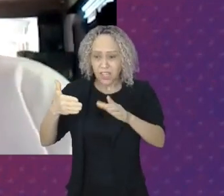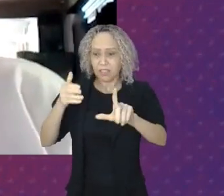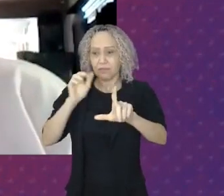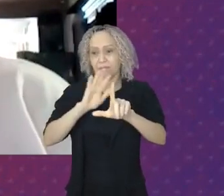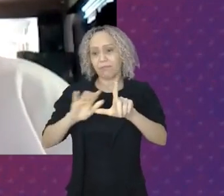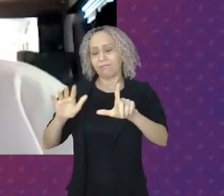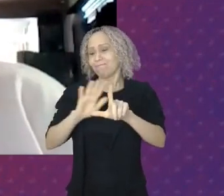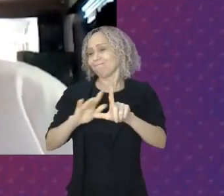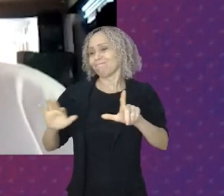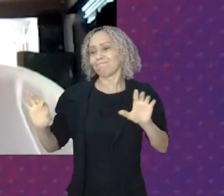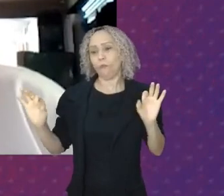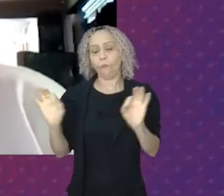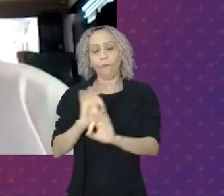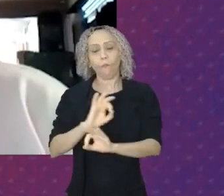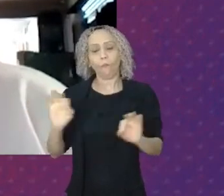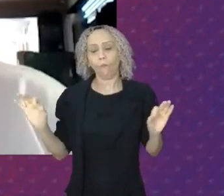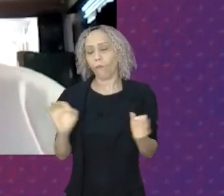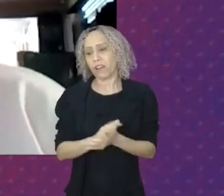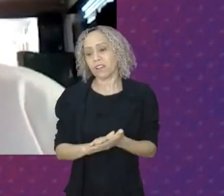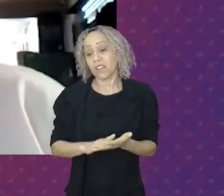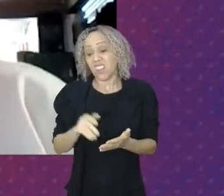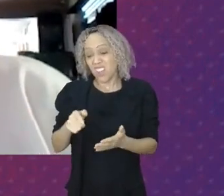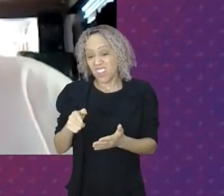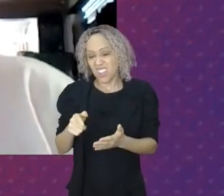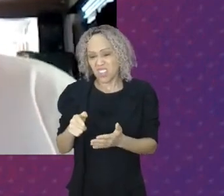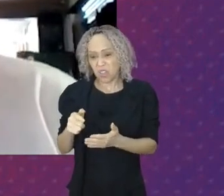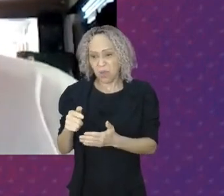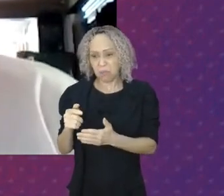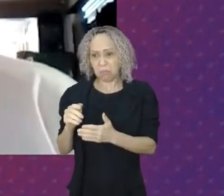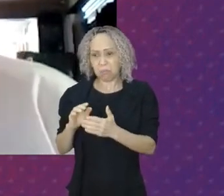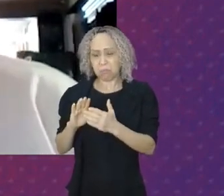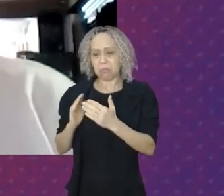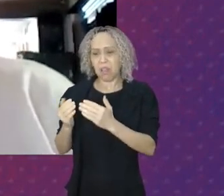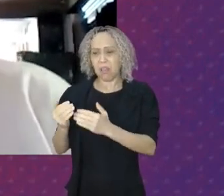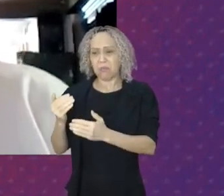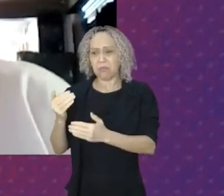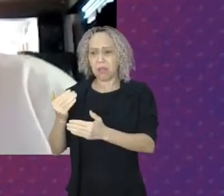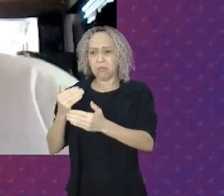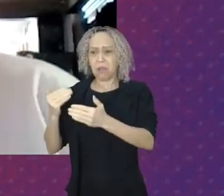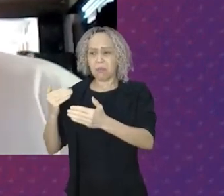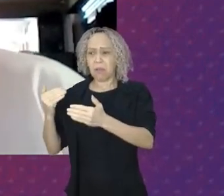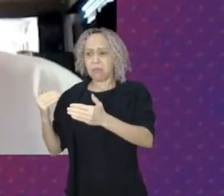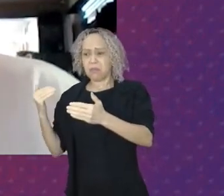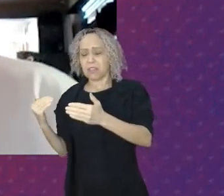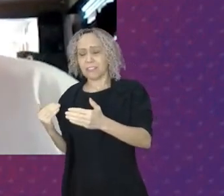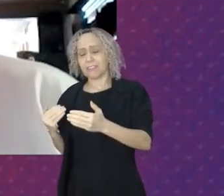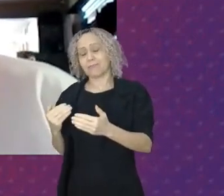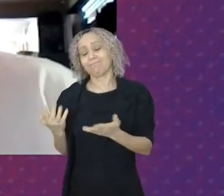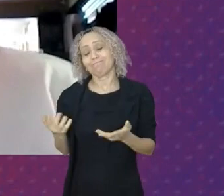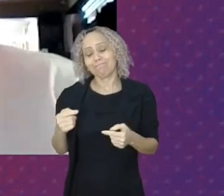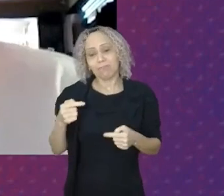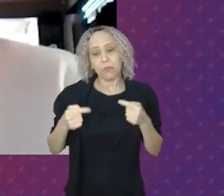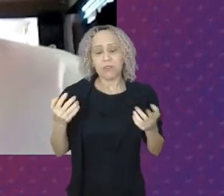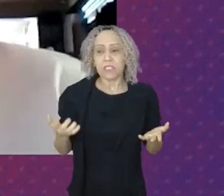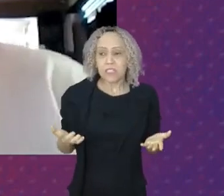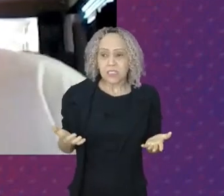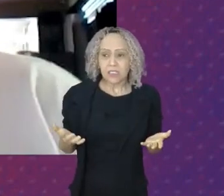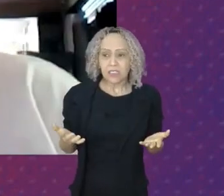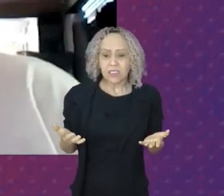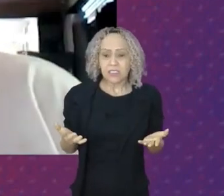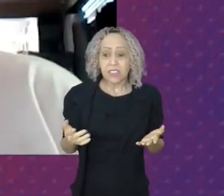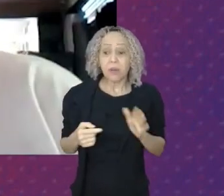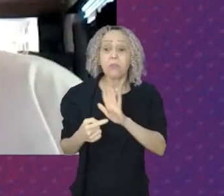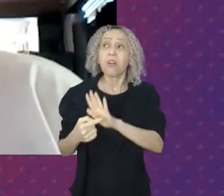isso é um retrocesso na política. Isso demonstra o quanto o Brasil ainda tem a